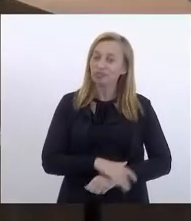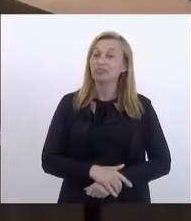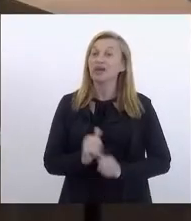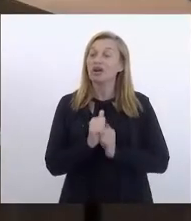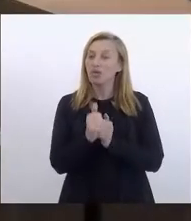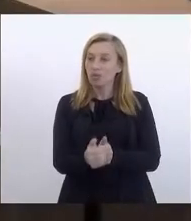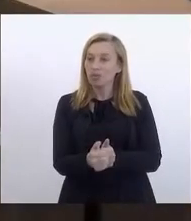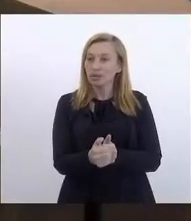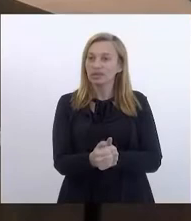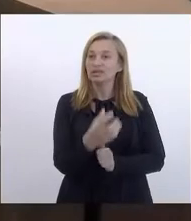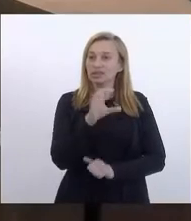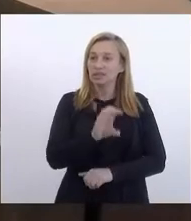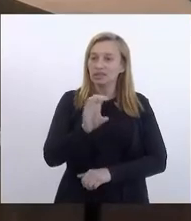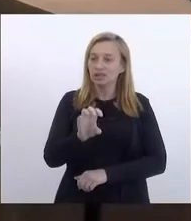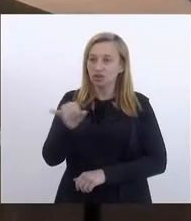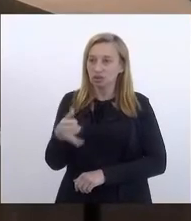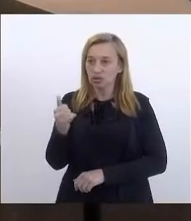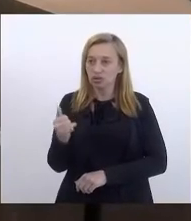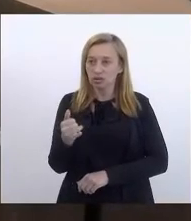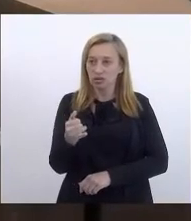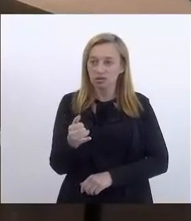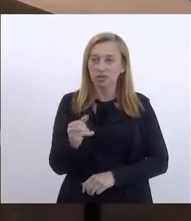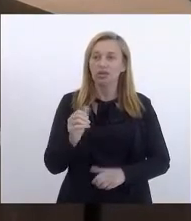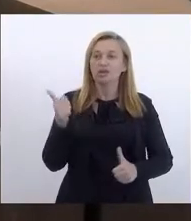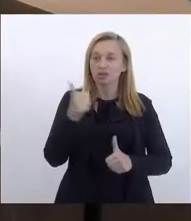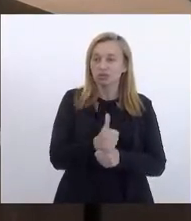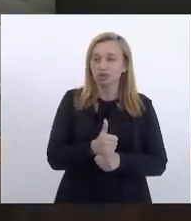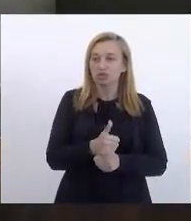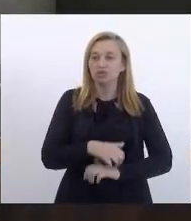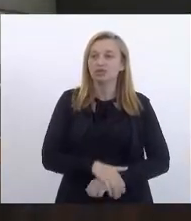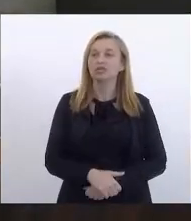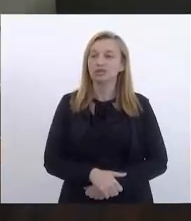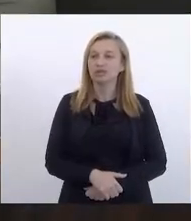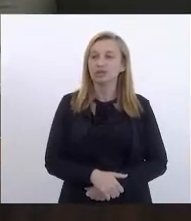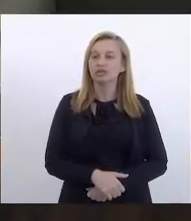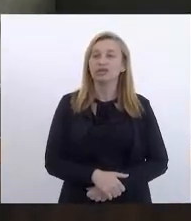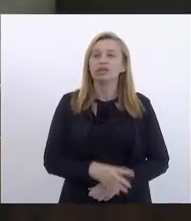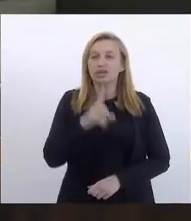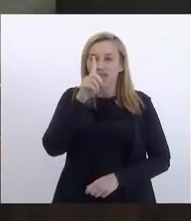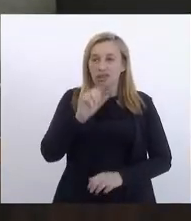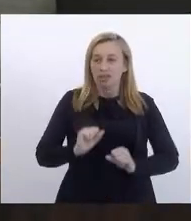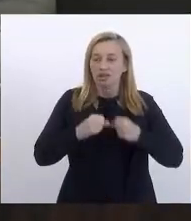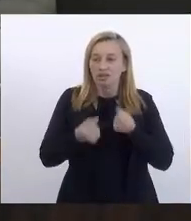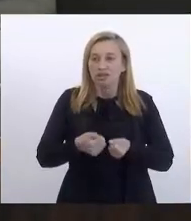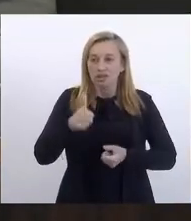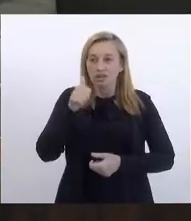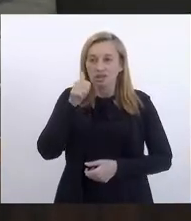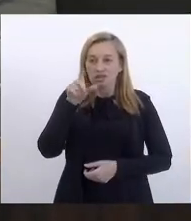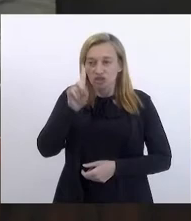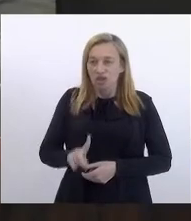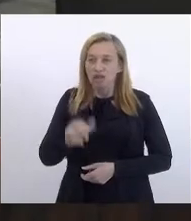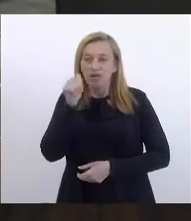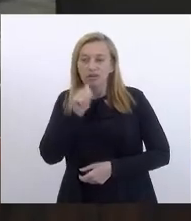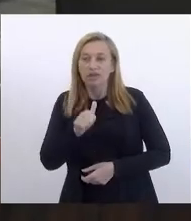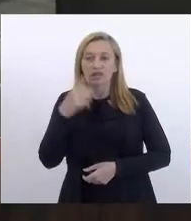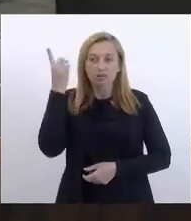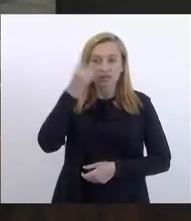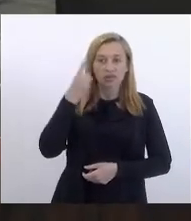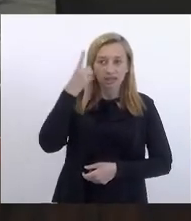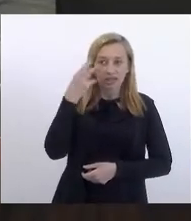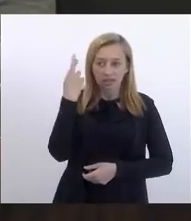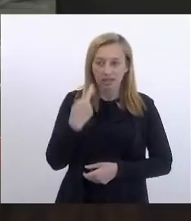Acompanhe o parecer da CCJ nos termos do substitutivo. Pela Comissão de Defesa do Direito da Mulher, deputada Renata Souza.